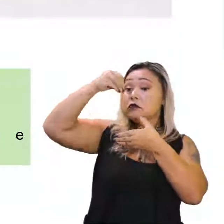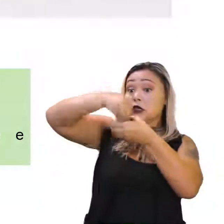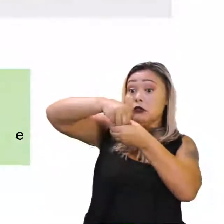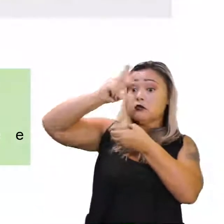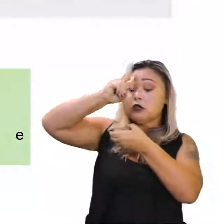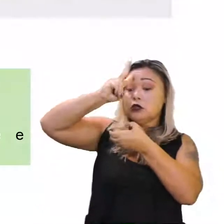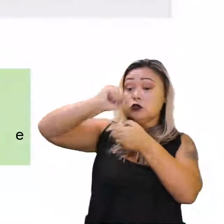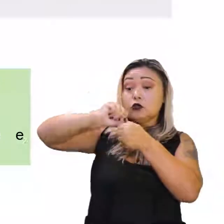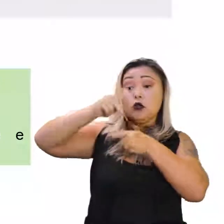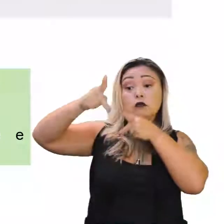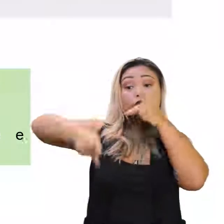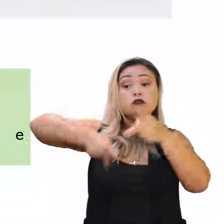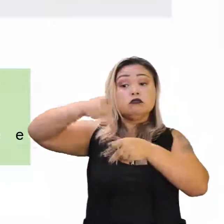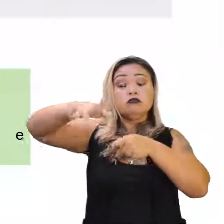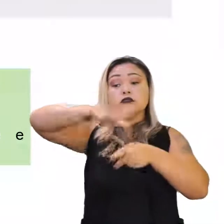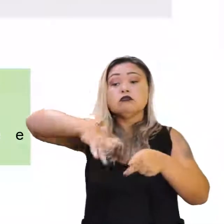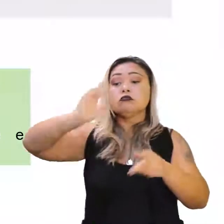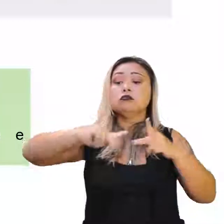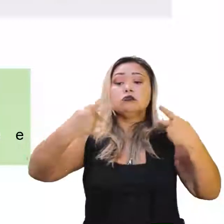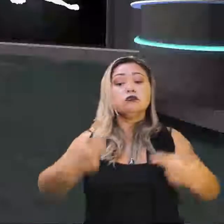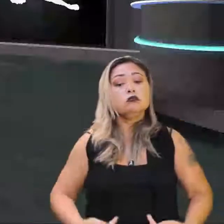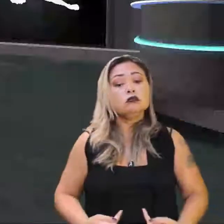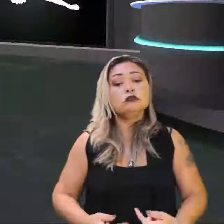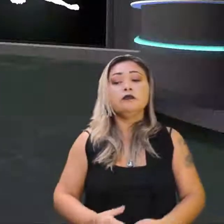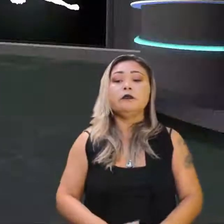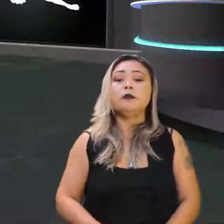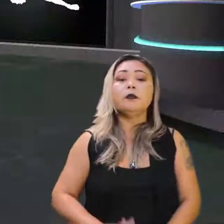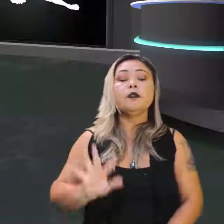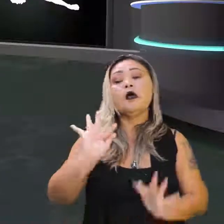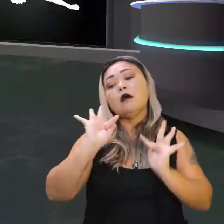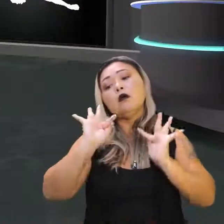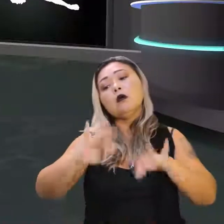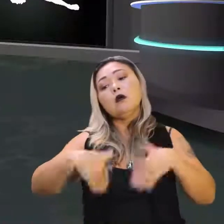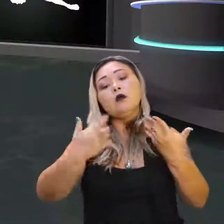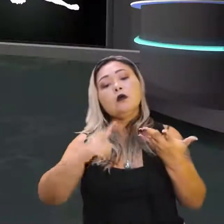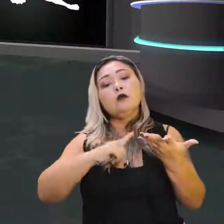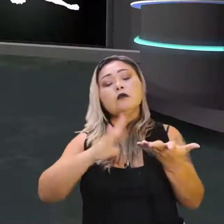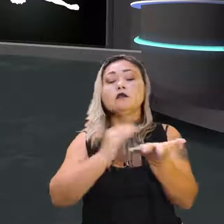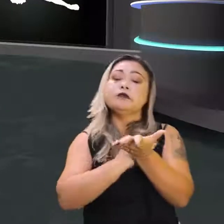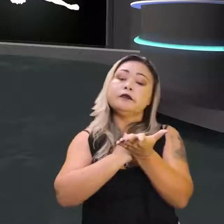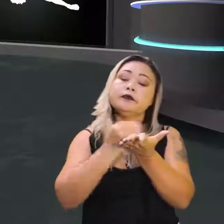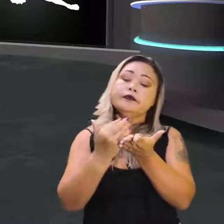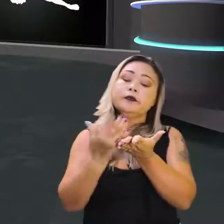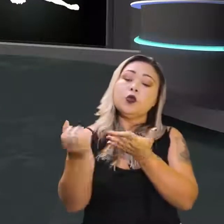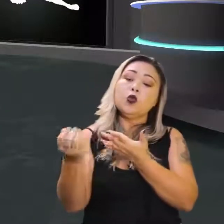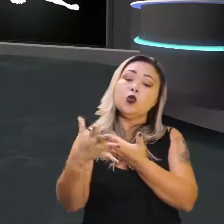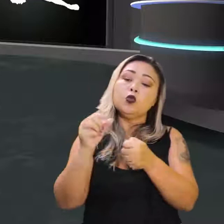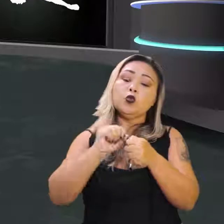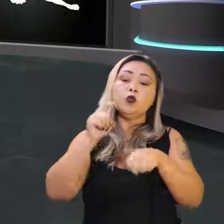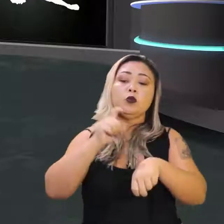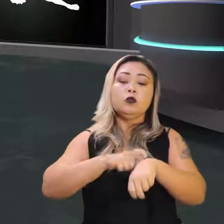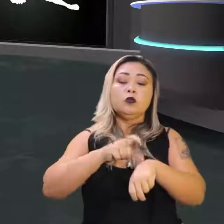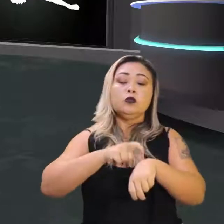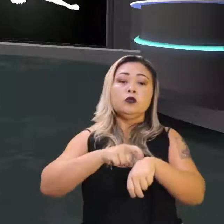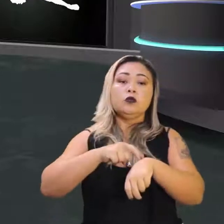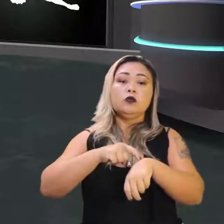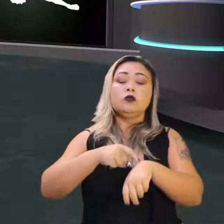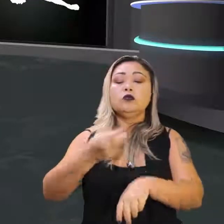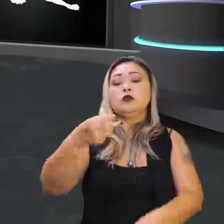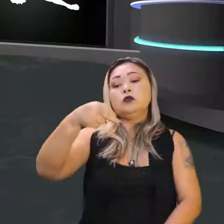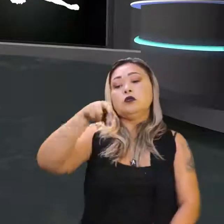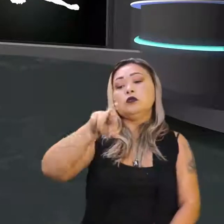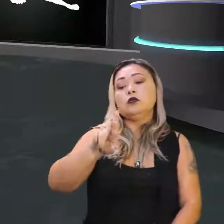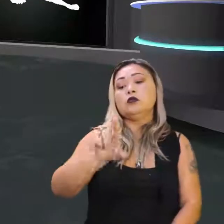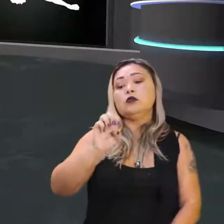Então, estudante, olhem aqui para mim, só para a gente finalizar. Então, nós estamos iniciando aí um novo momento, né, que é do